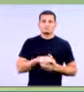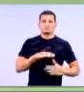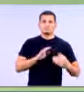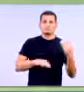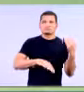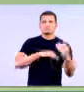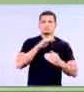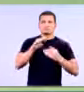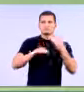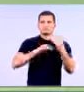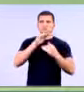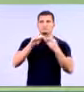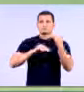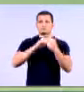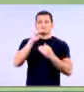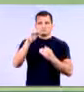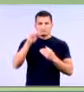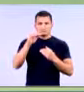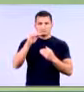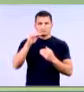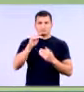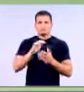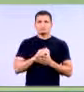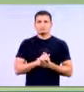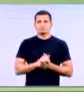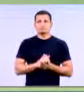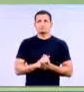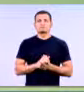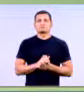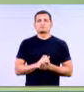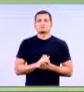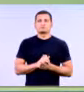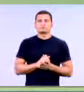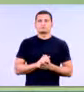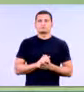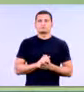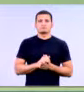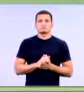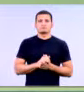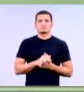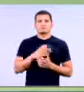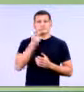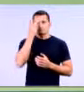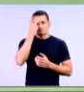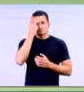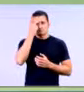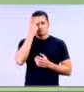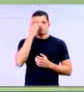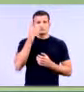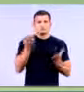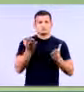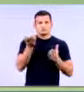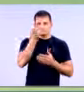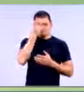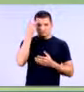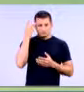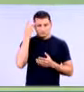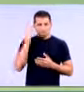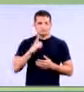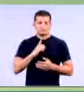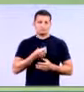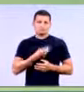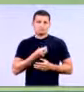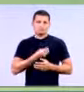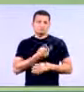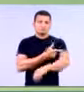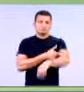evoluímos para nos tornarmos seres digitais, seres que estão vivendo em educação à